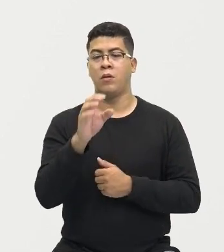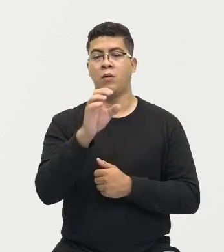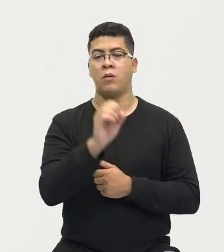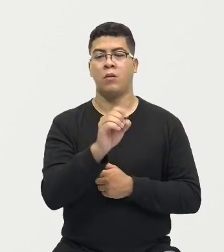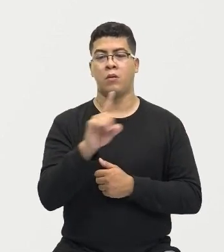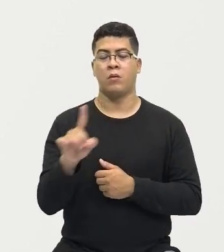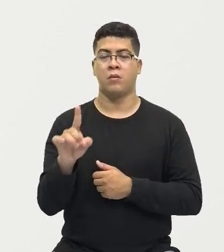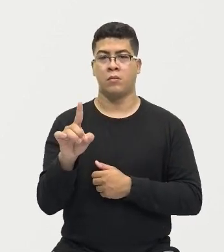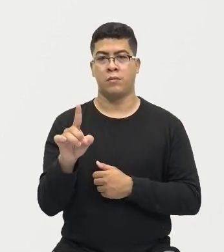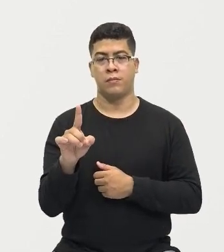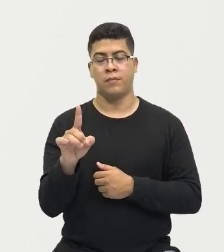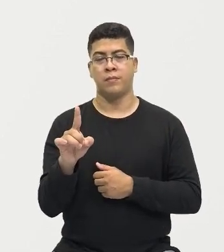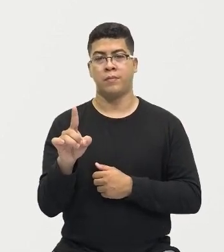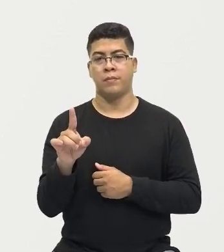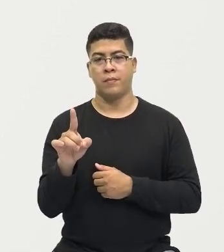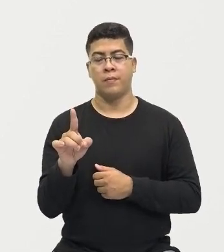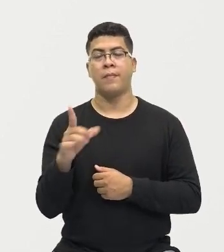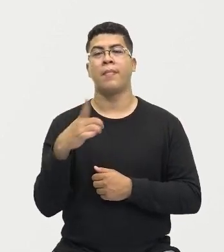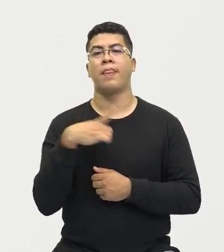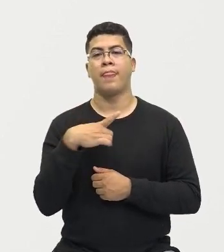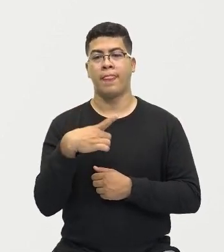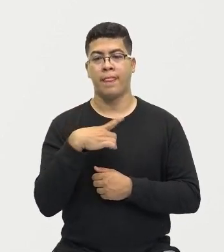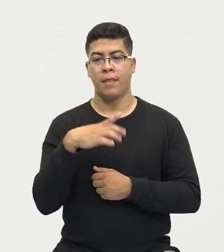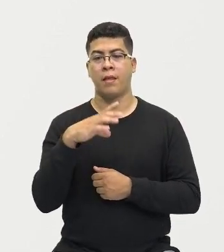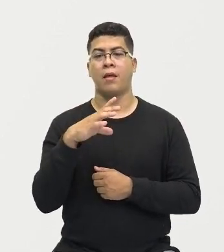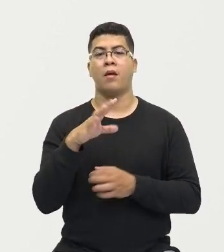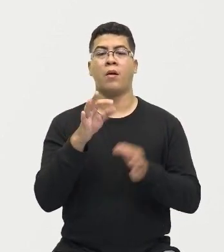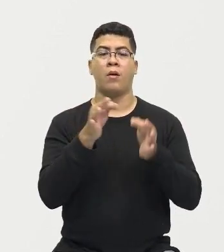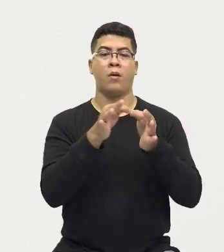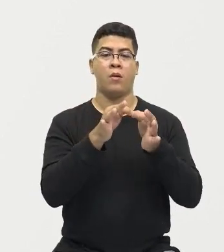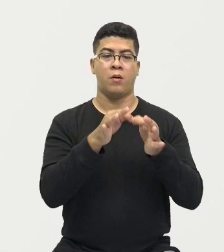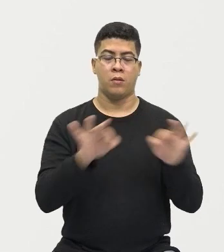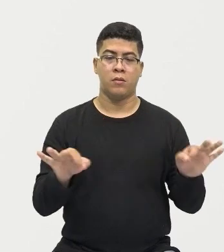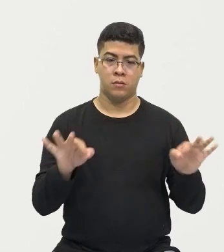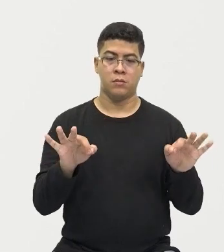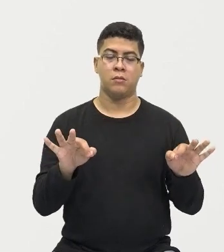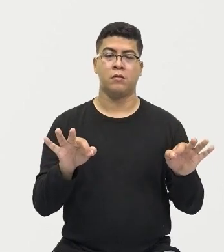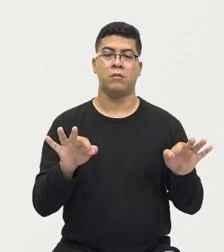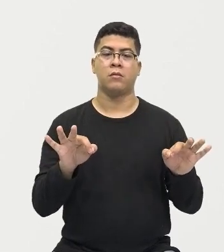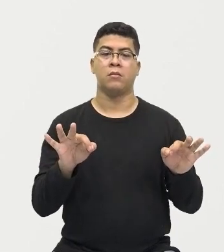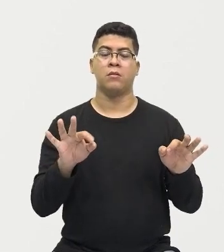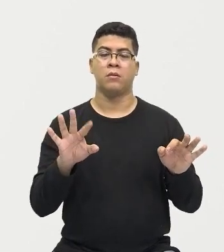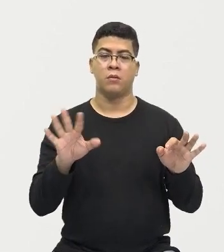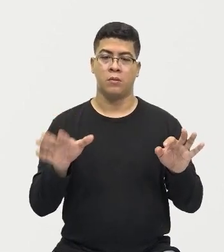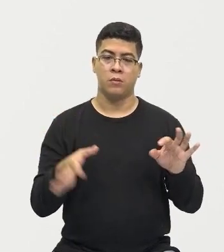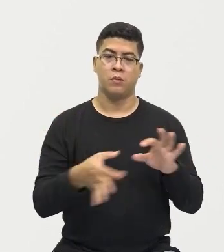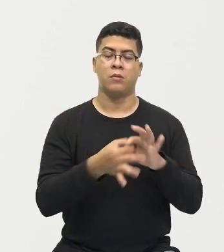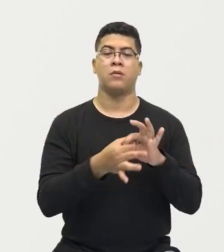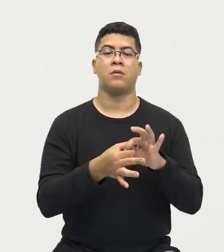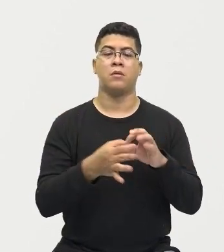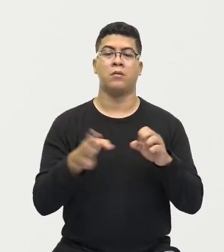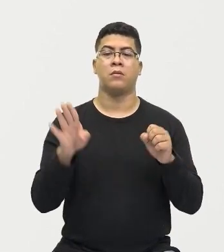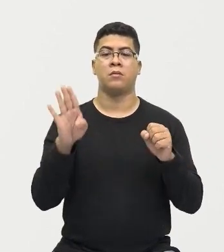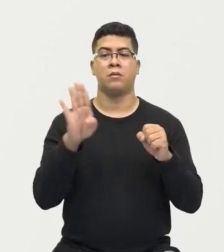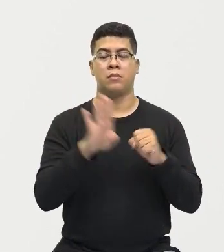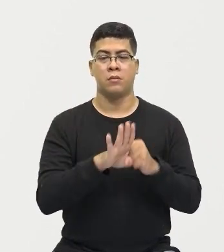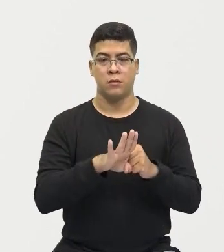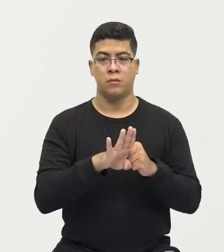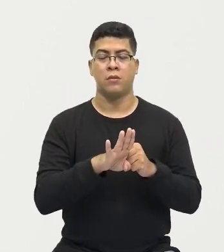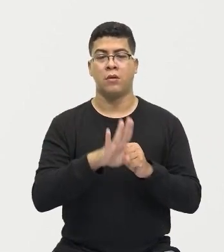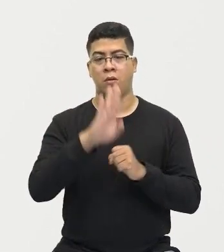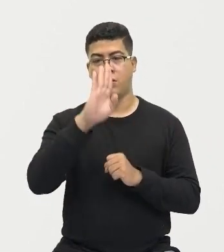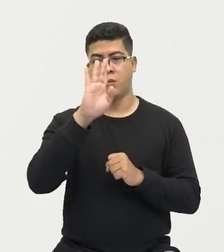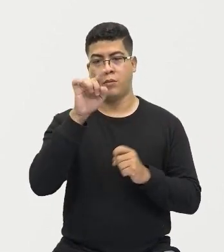objeto direto. Então, temos aqui uma oração subordinada, substantiva, objetiva, direta. Por que é substantiva?